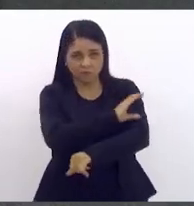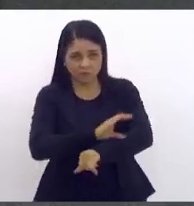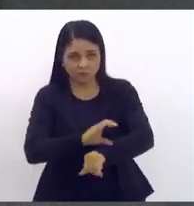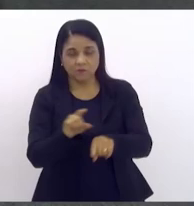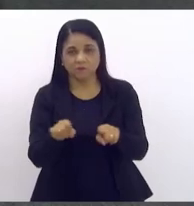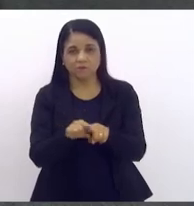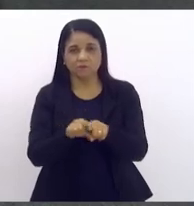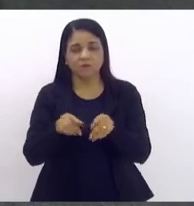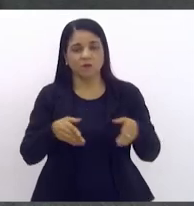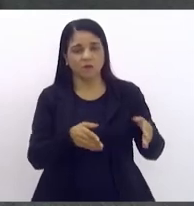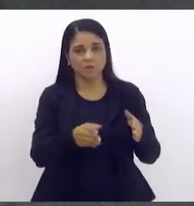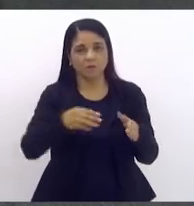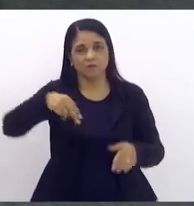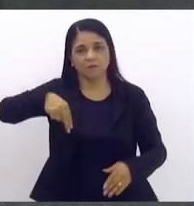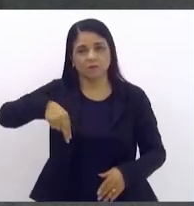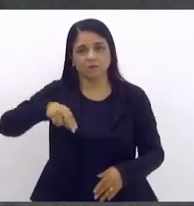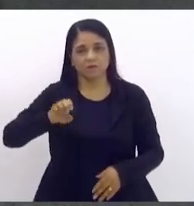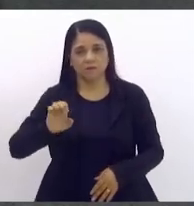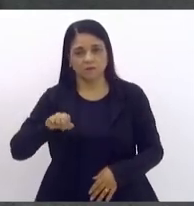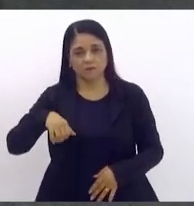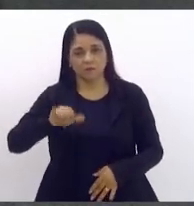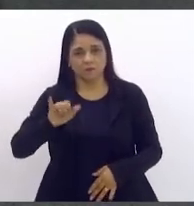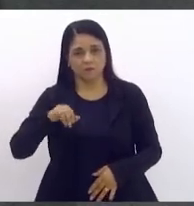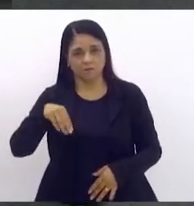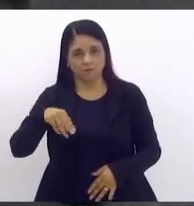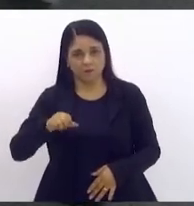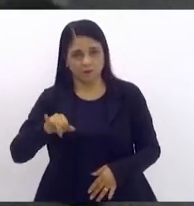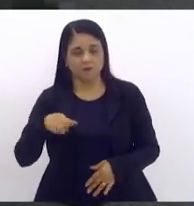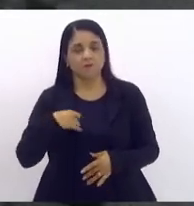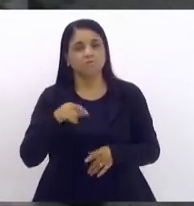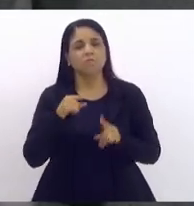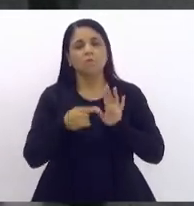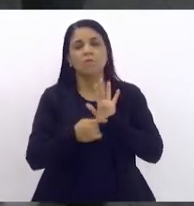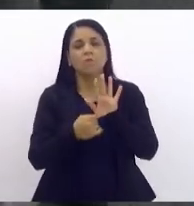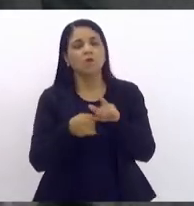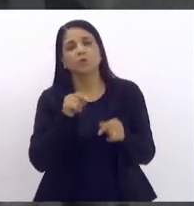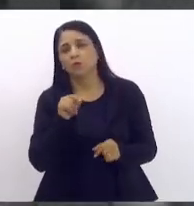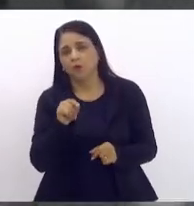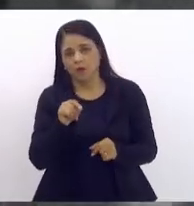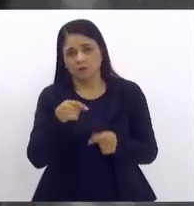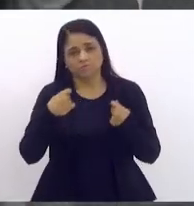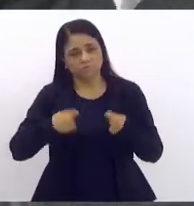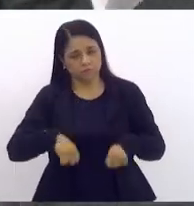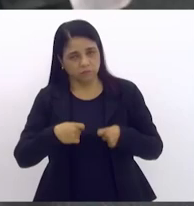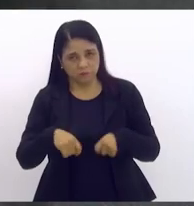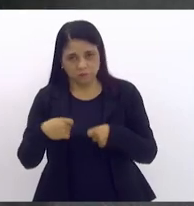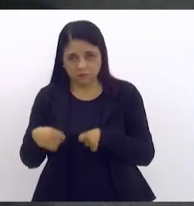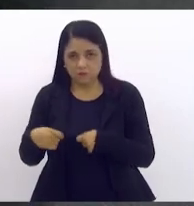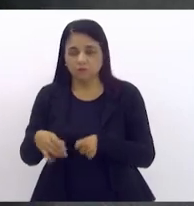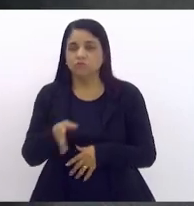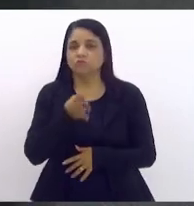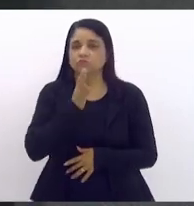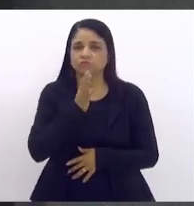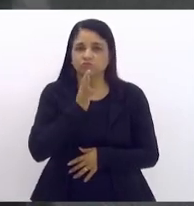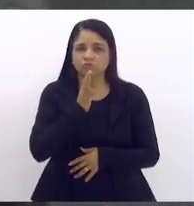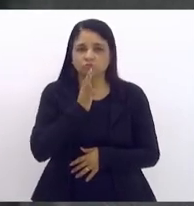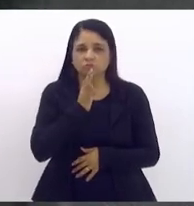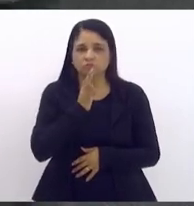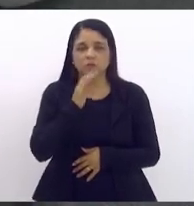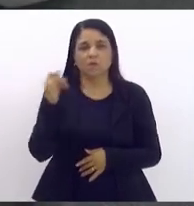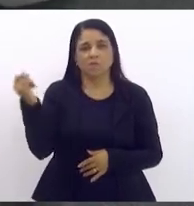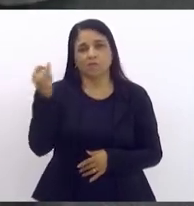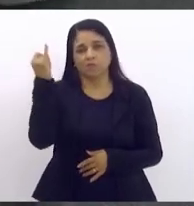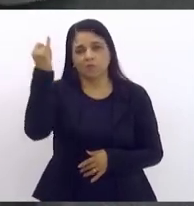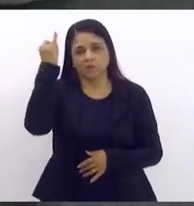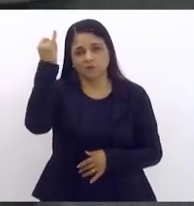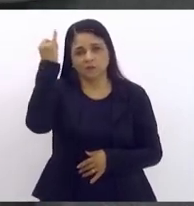de certa maneira, traz à luz a necessidade que todas e todos nós temos de reconhecer não só a